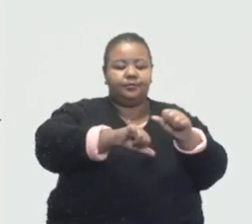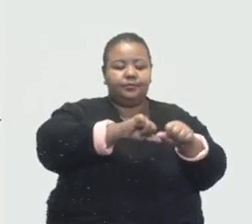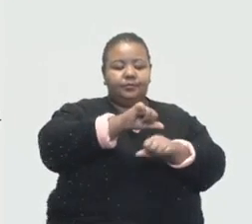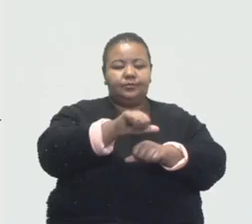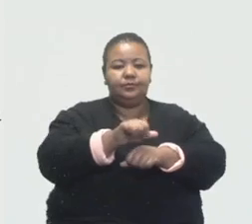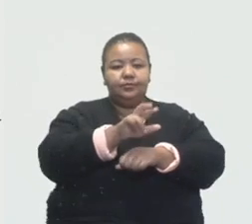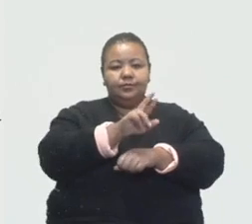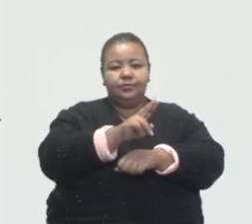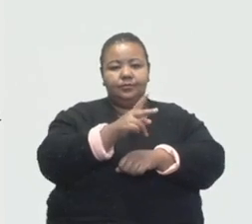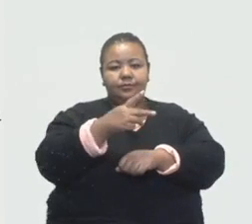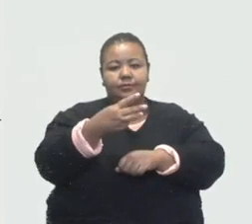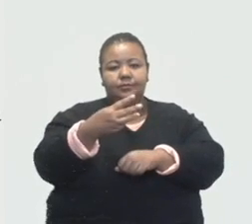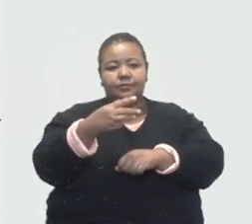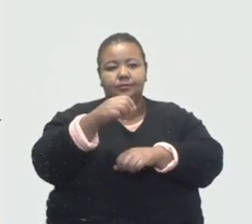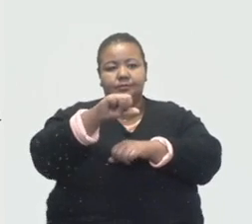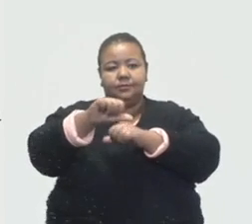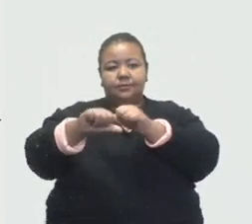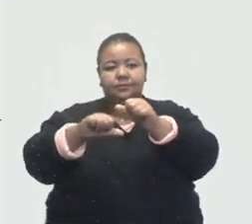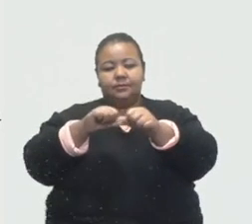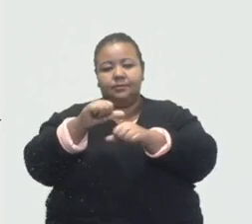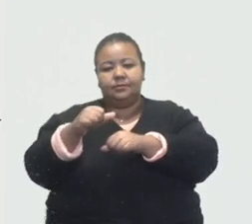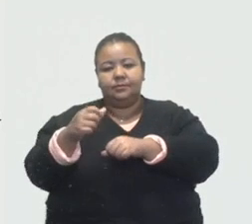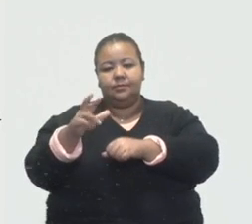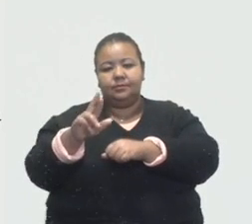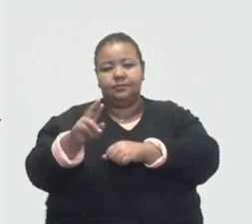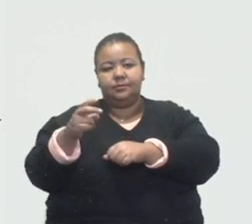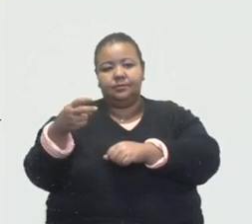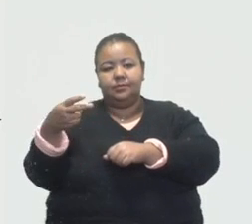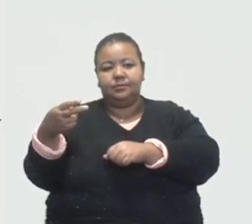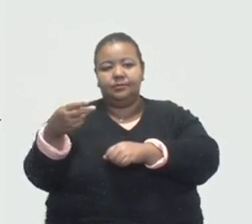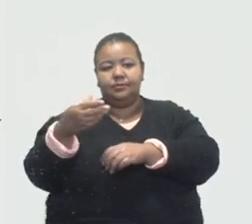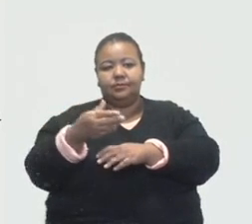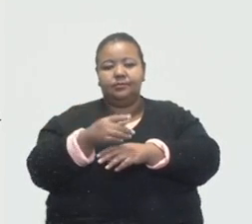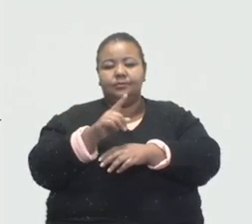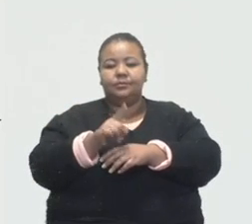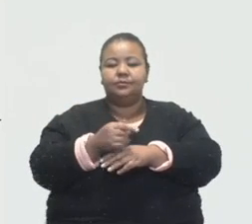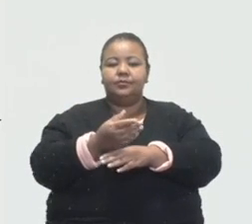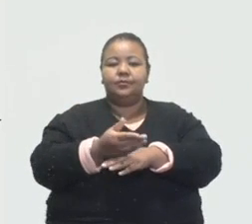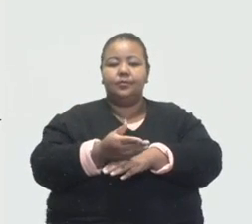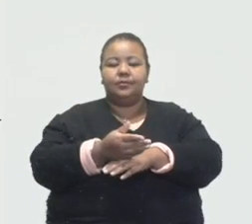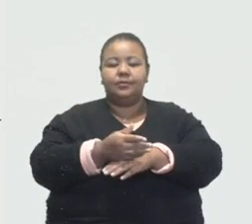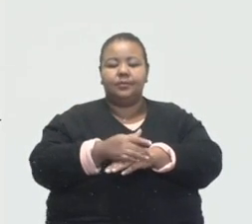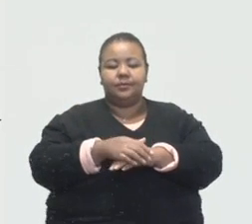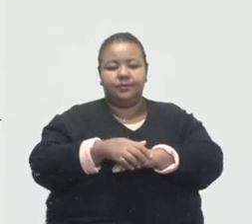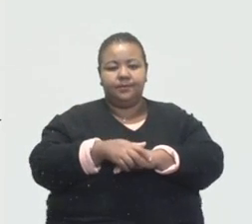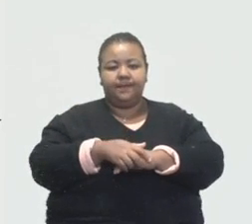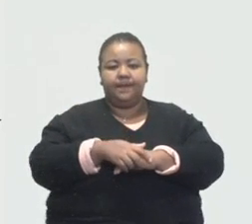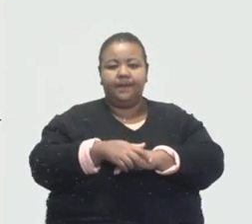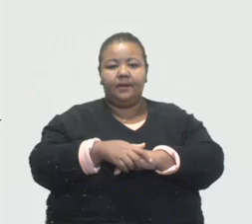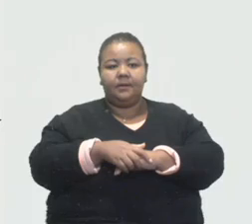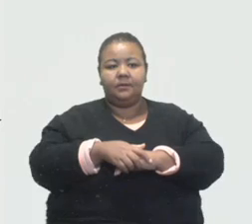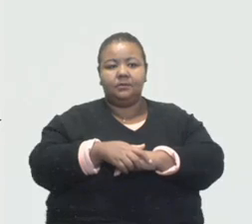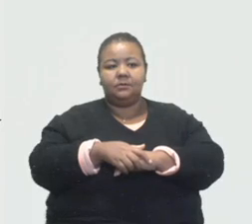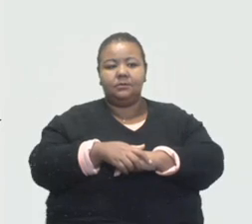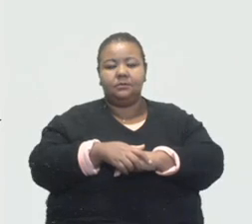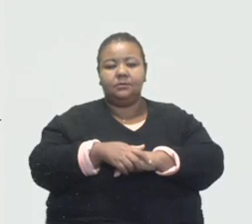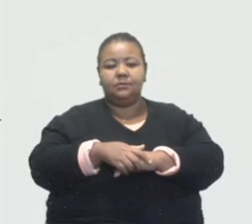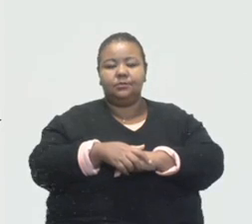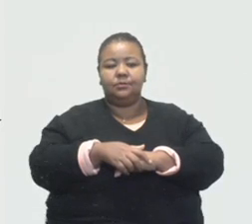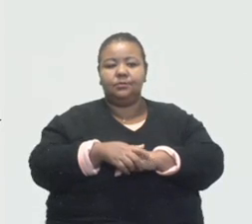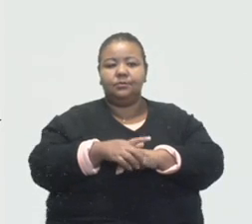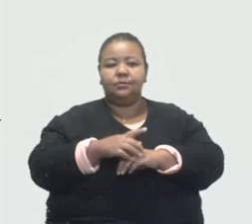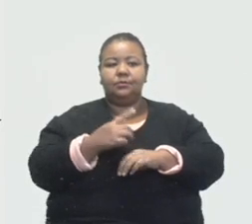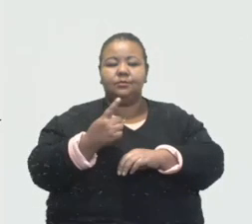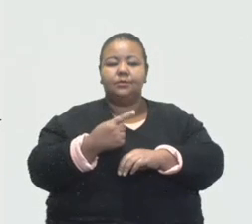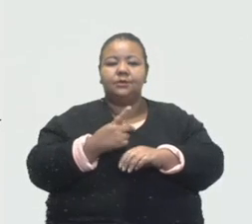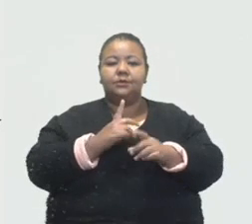R3 no R2, definida da seguinte forma. Para a gente